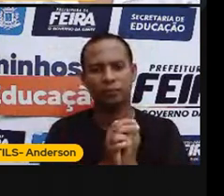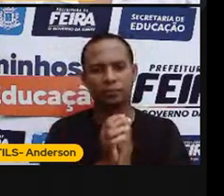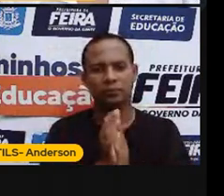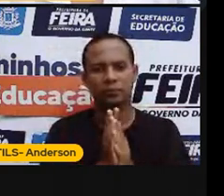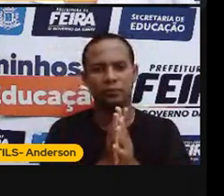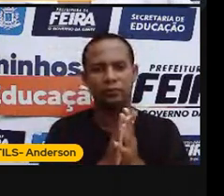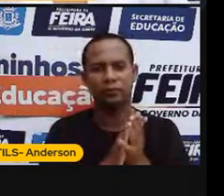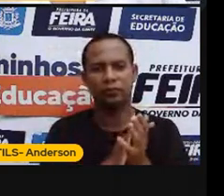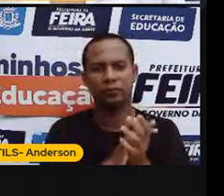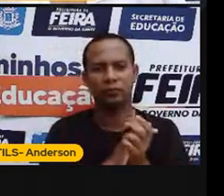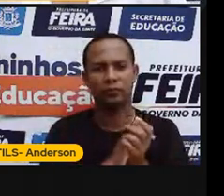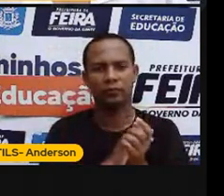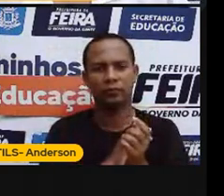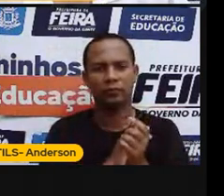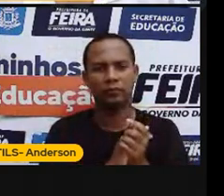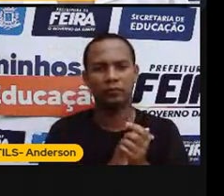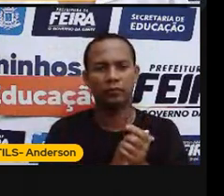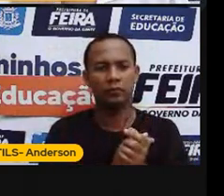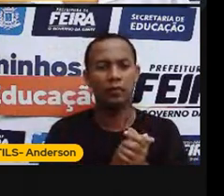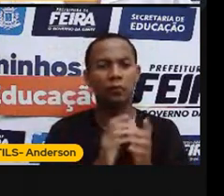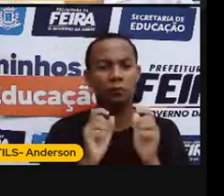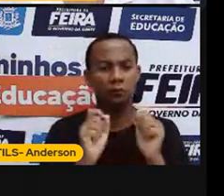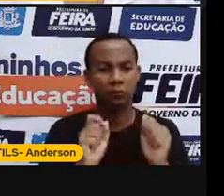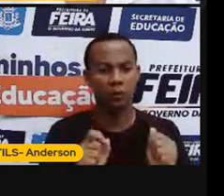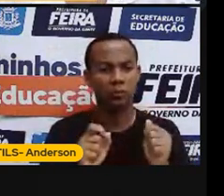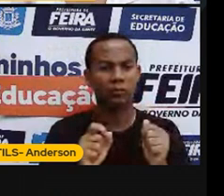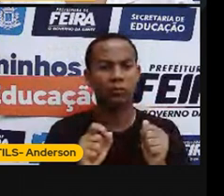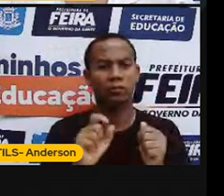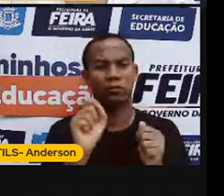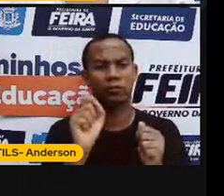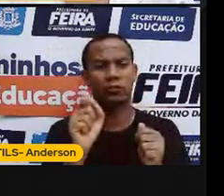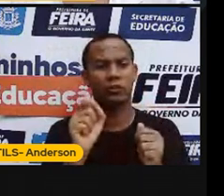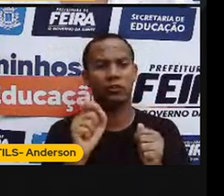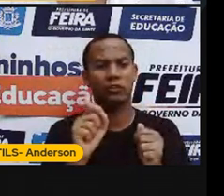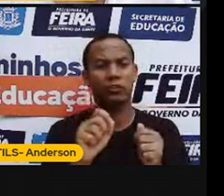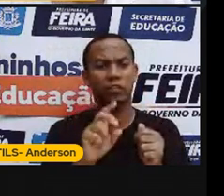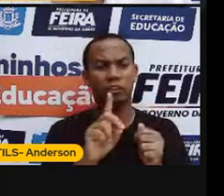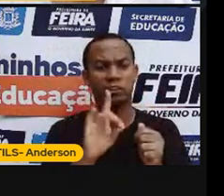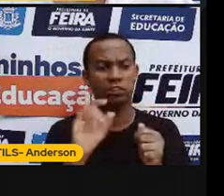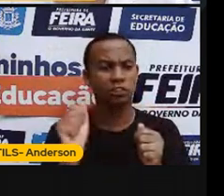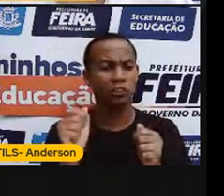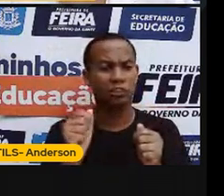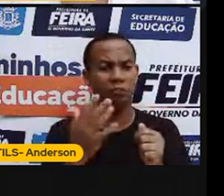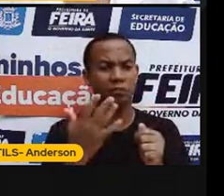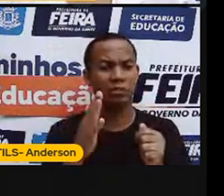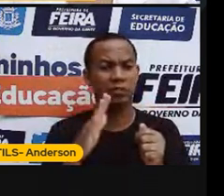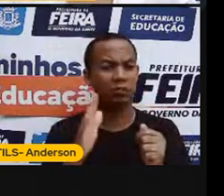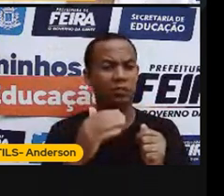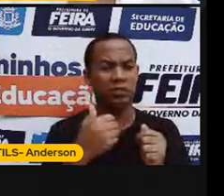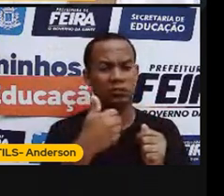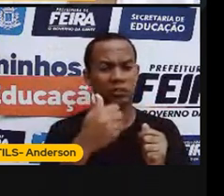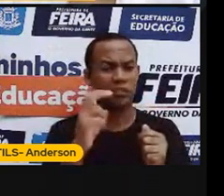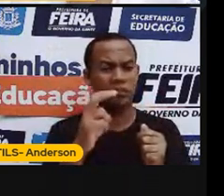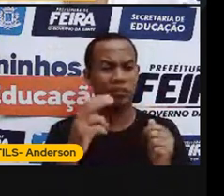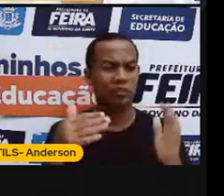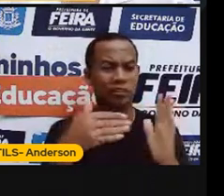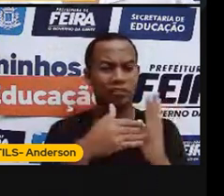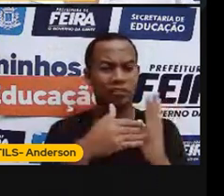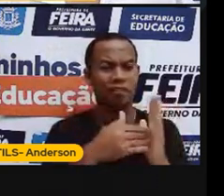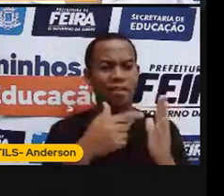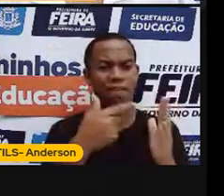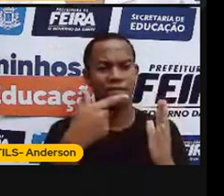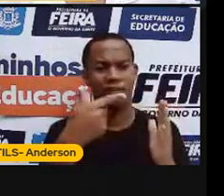entendeu? Bom, e ele pode ficar na pele no período aí de 15 a 20 dias. Olha só as